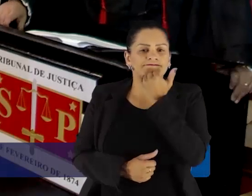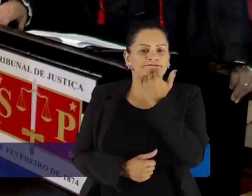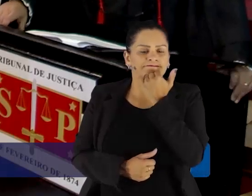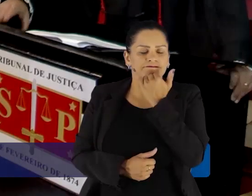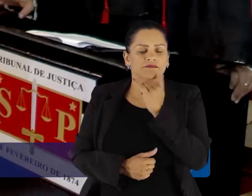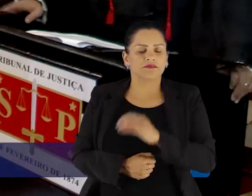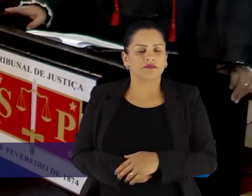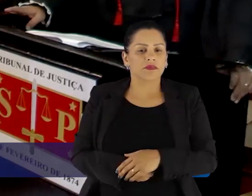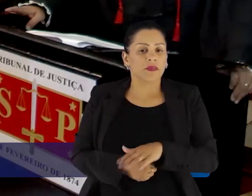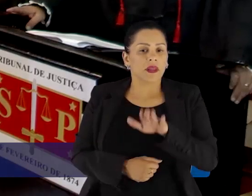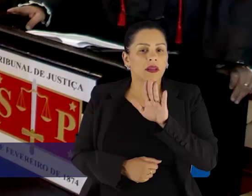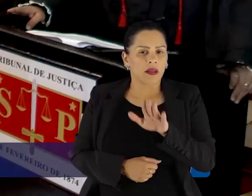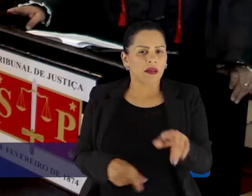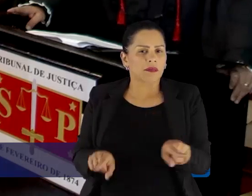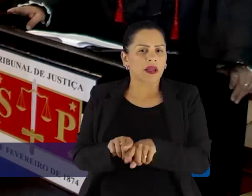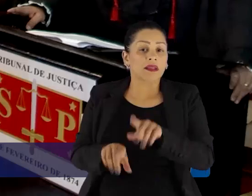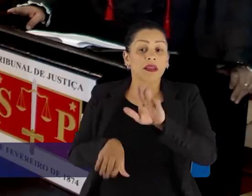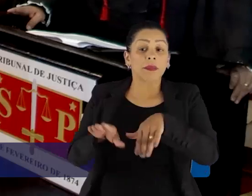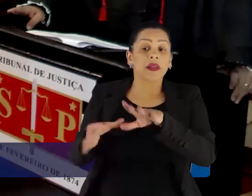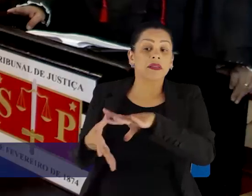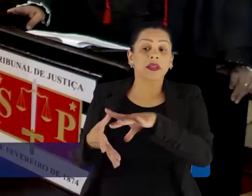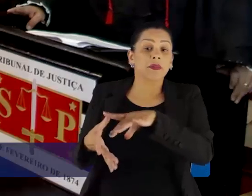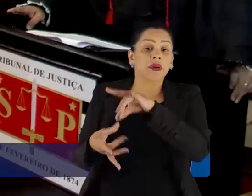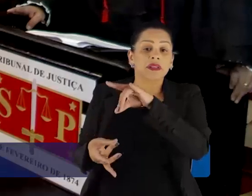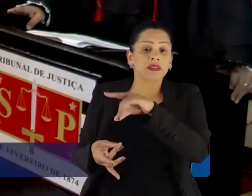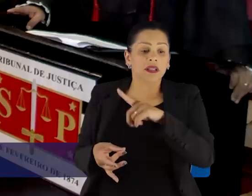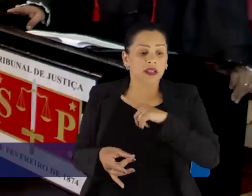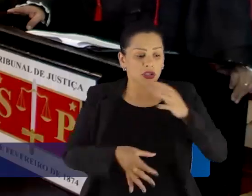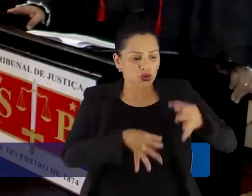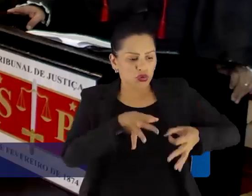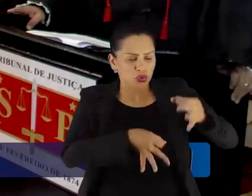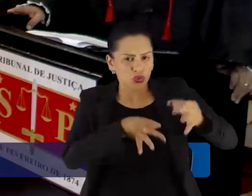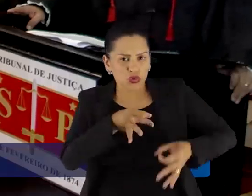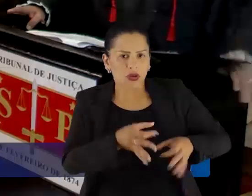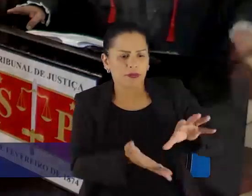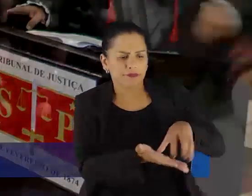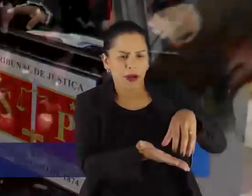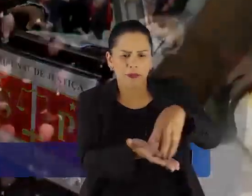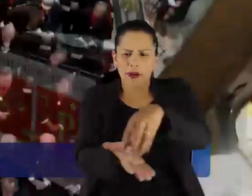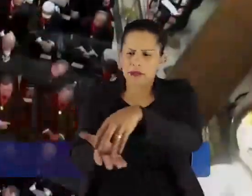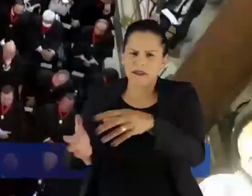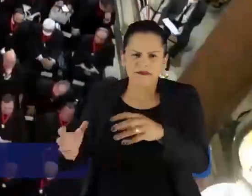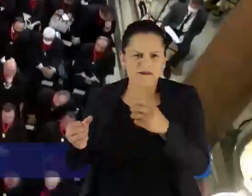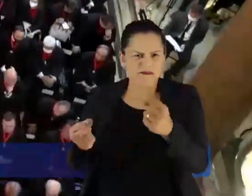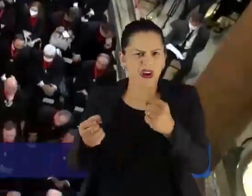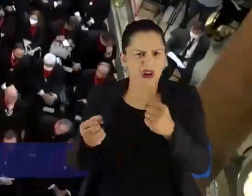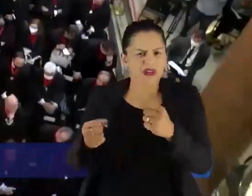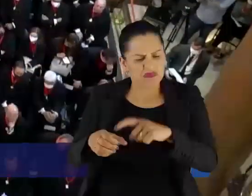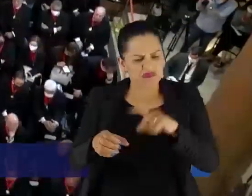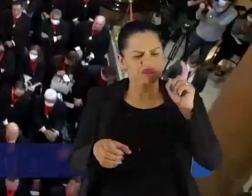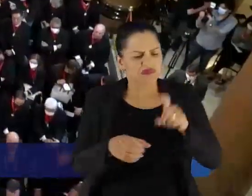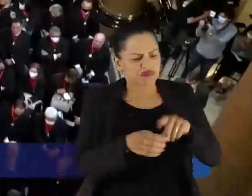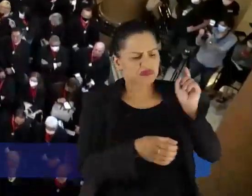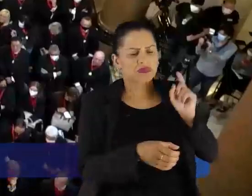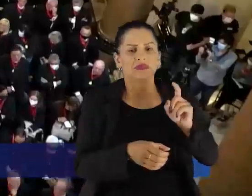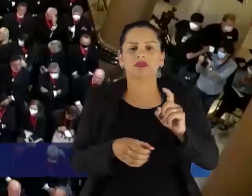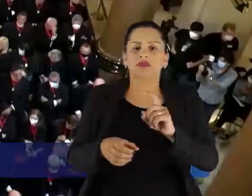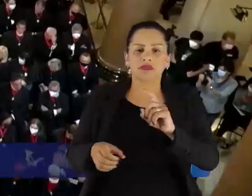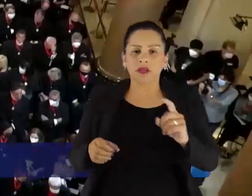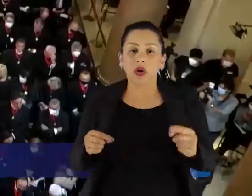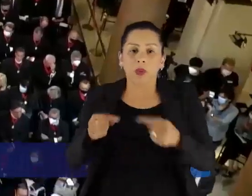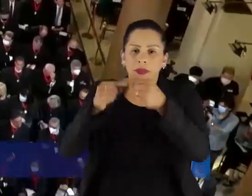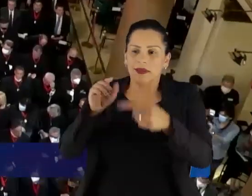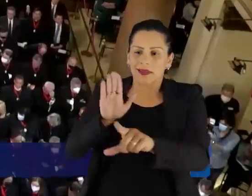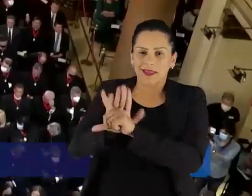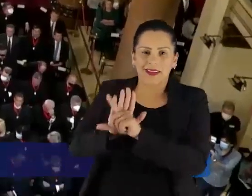dependendo da democracia Oi e a justiça de instituições fortes Independentes ancilares à lei e